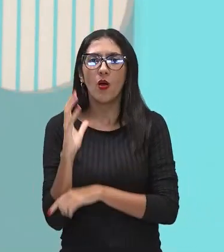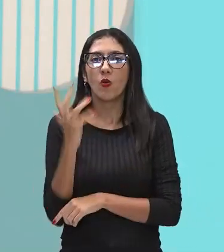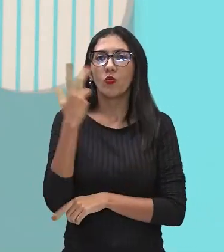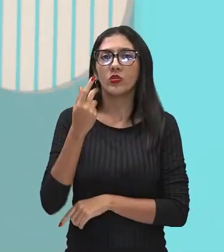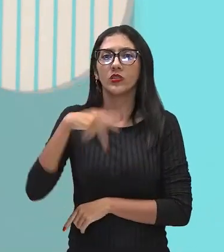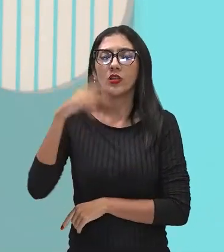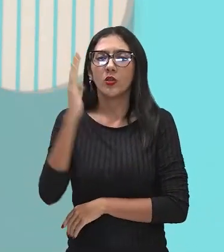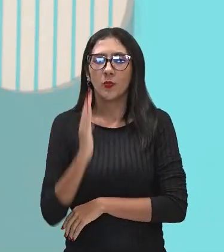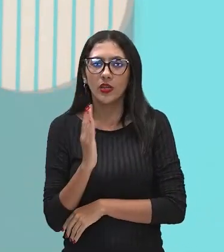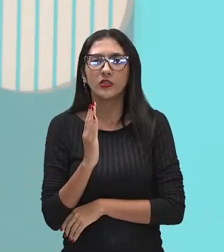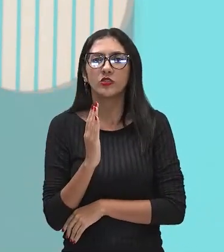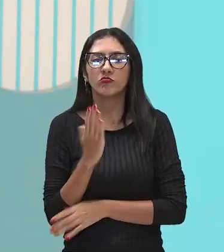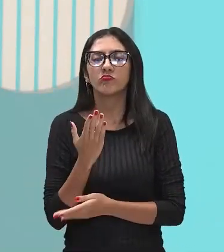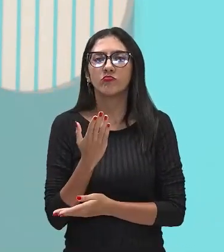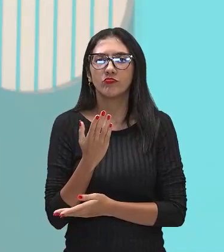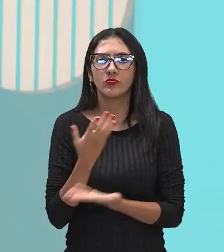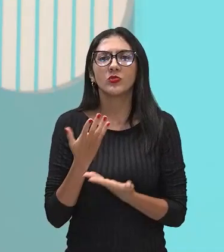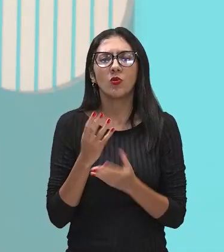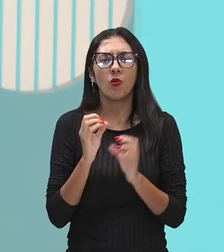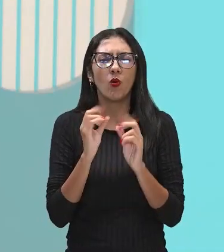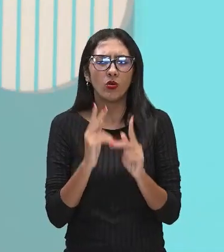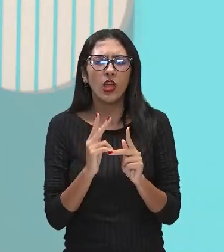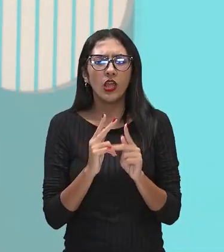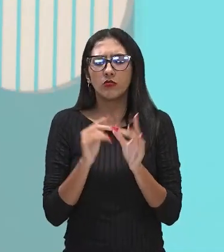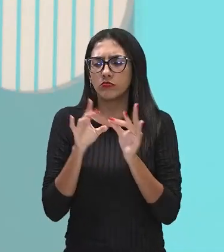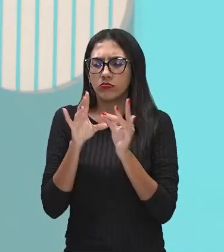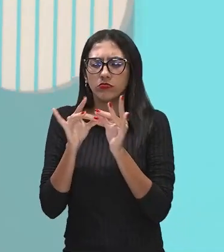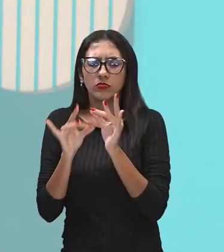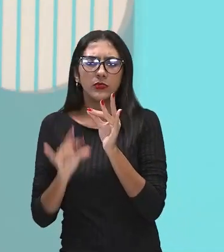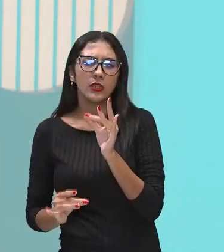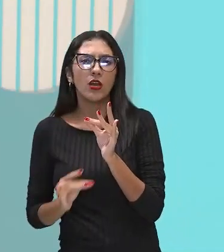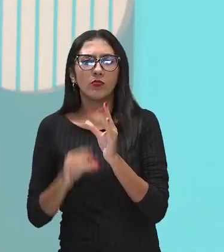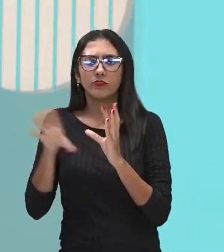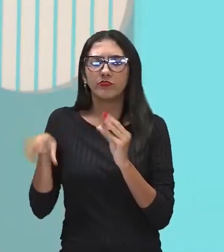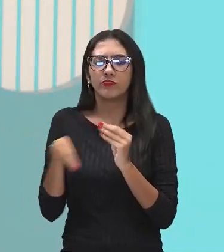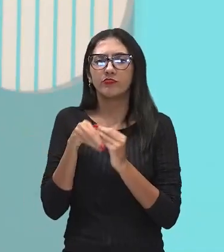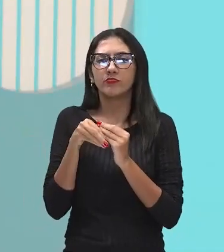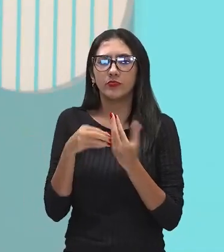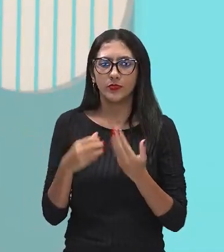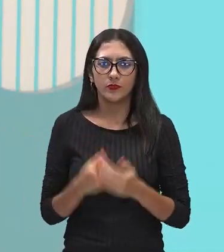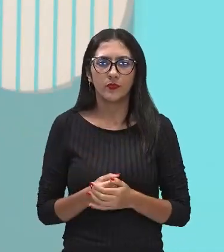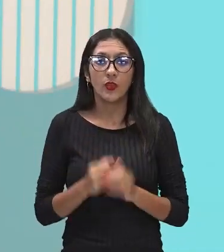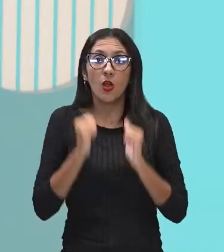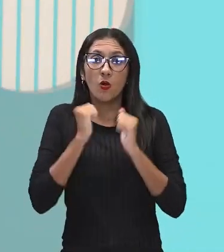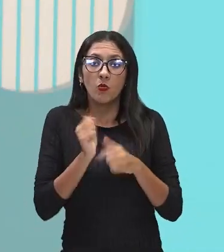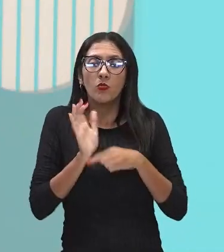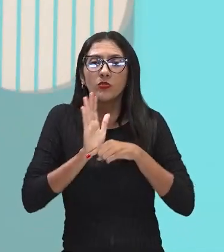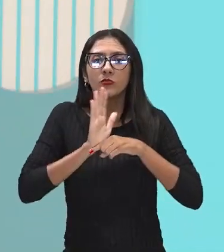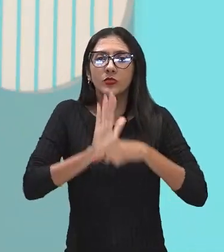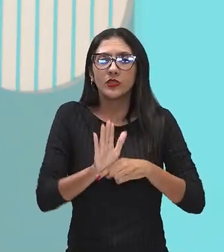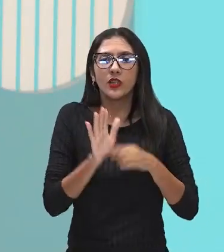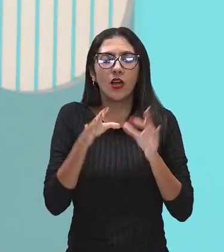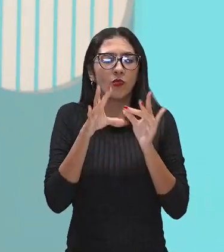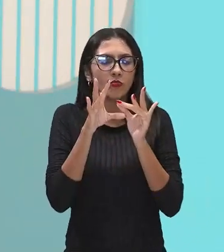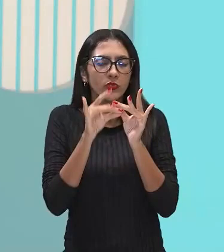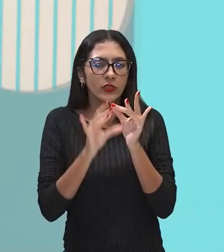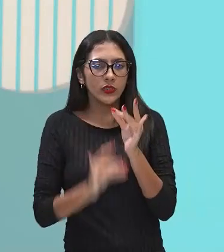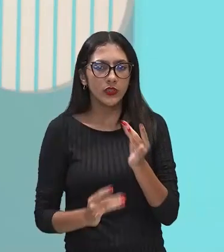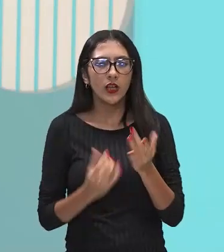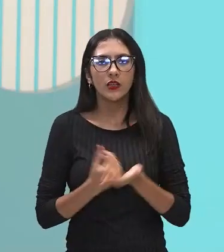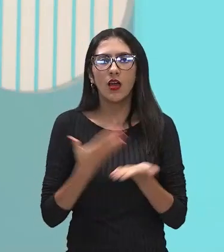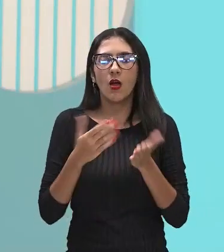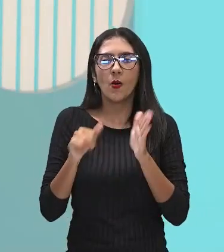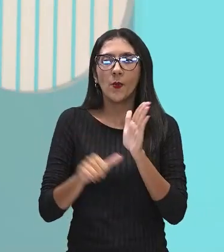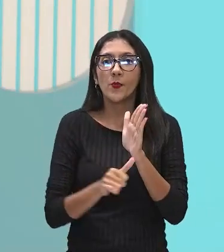e aí? Cadê o resto? Cadê o desenvolvimento, digamos assim? Nossa, eu posso dar um exemplo e dizer que a primeira situação